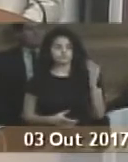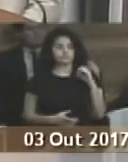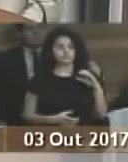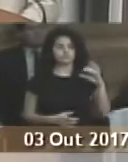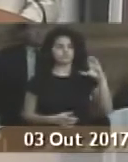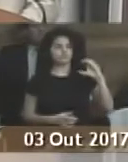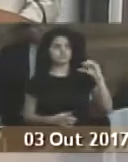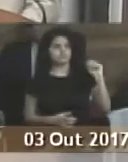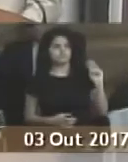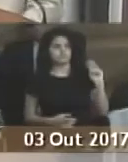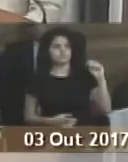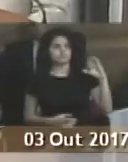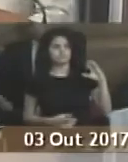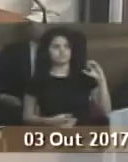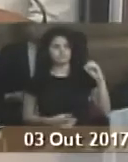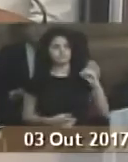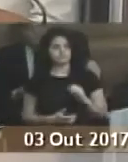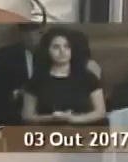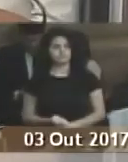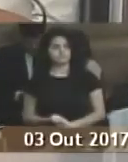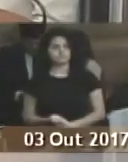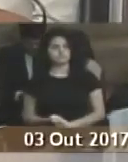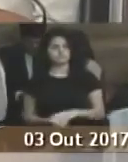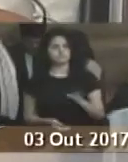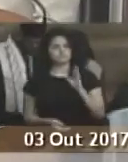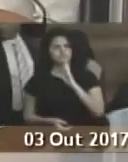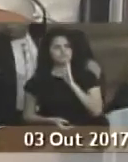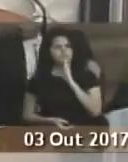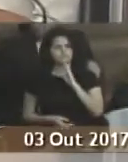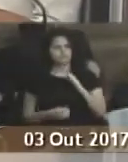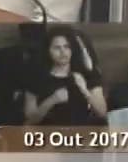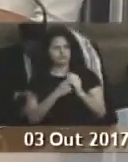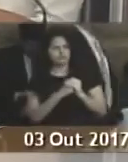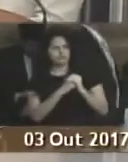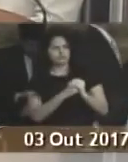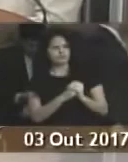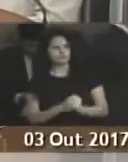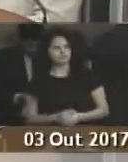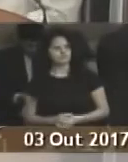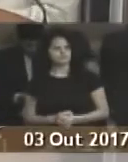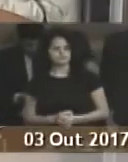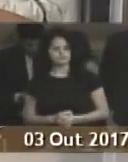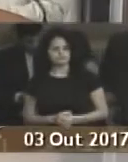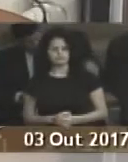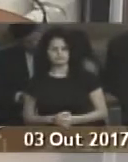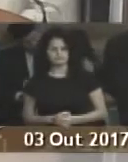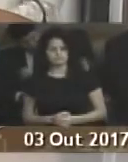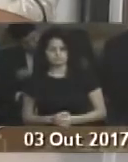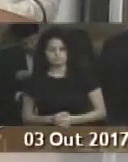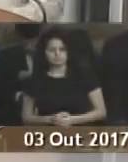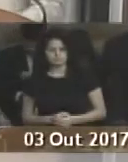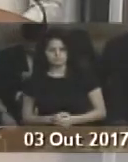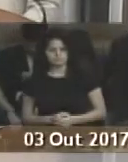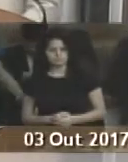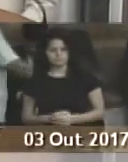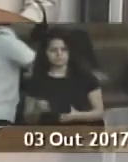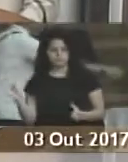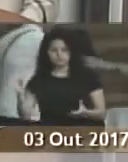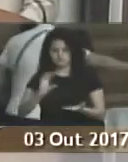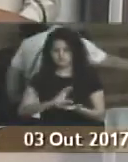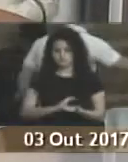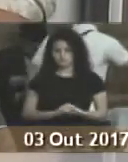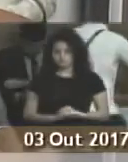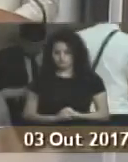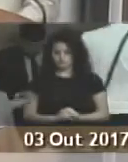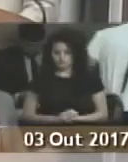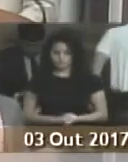gosta de chamar ele de Marcaco, não é isso? Quem conhece sabe da luta dele para tentar trazer investimento para poder botar o